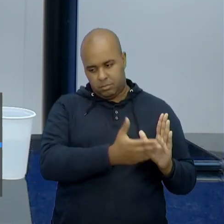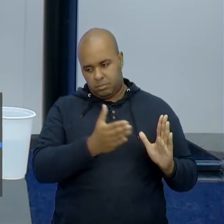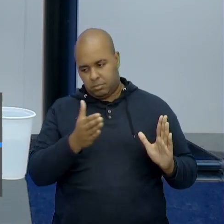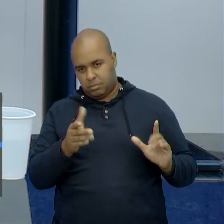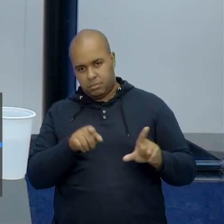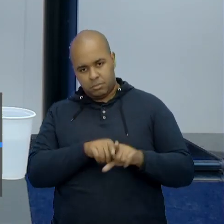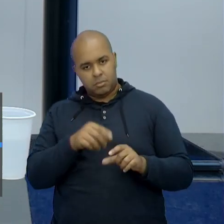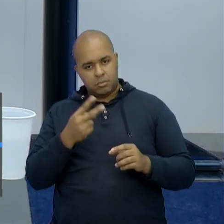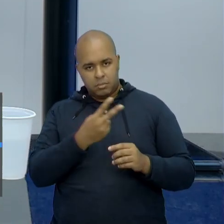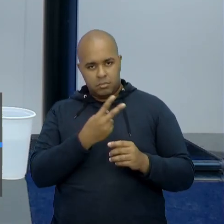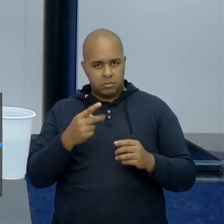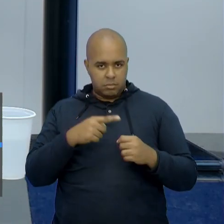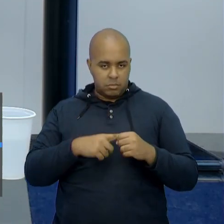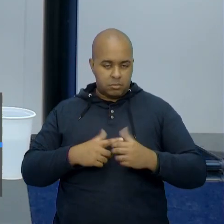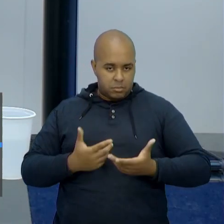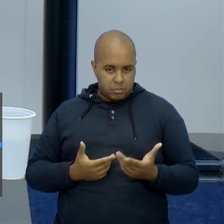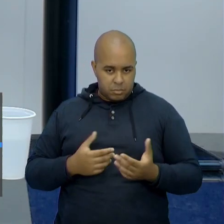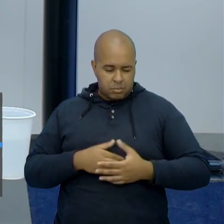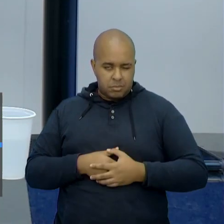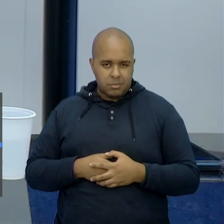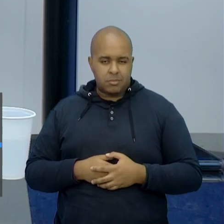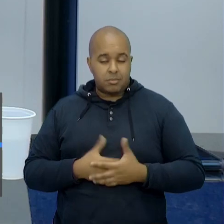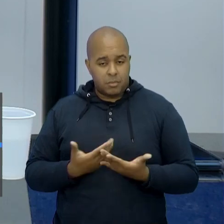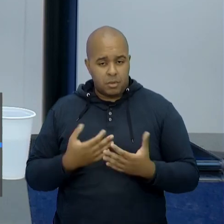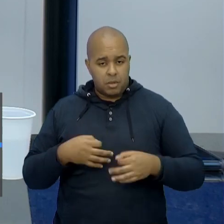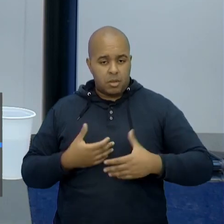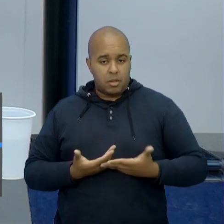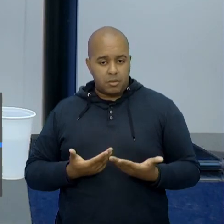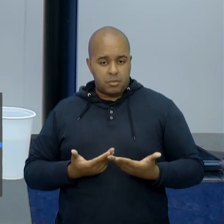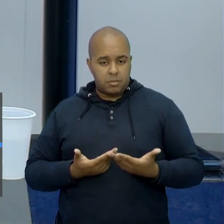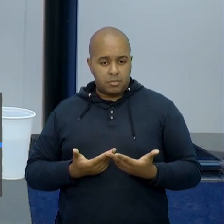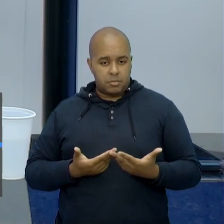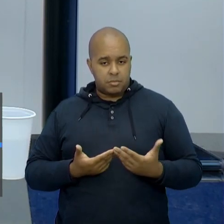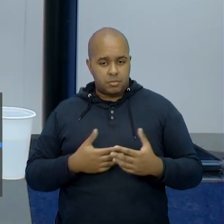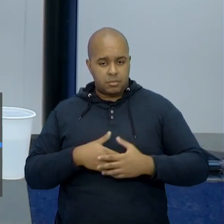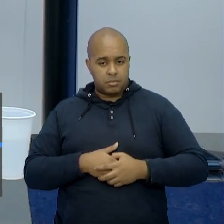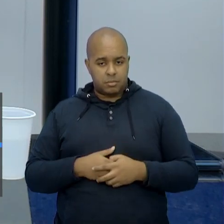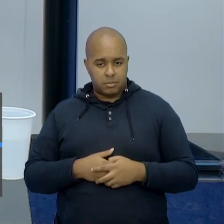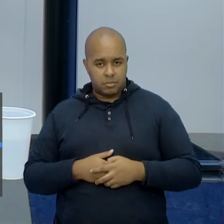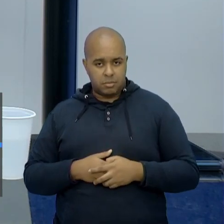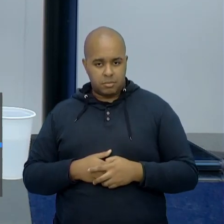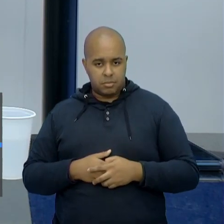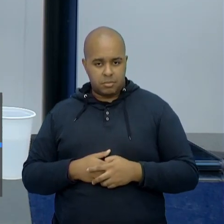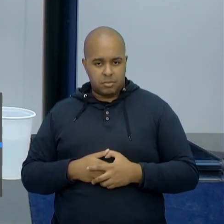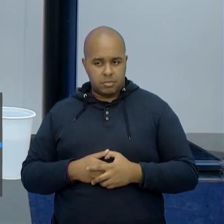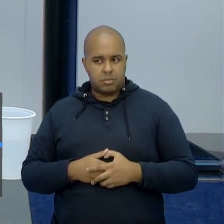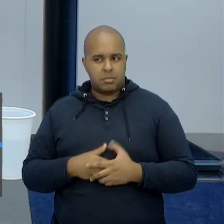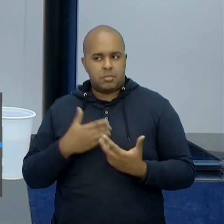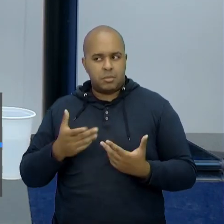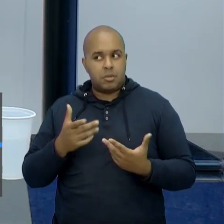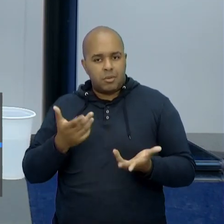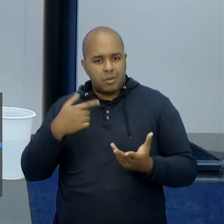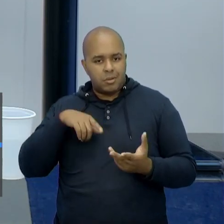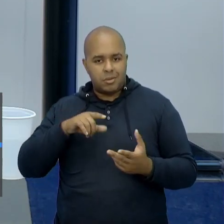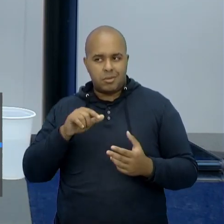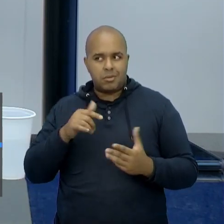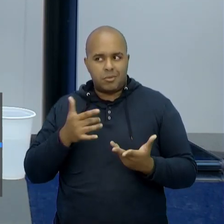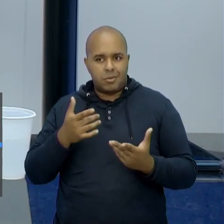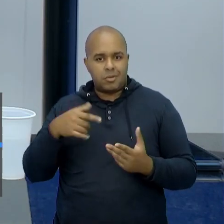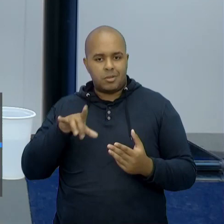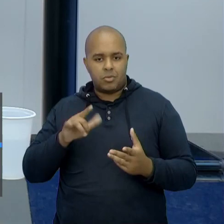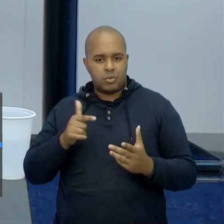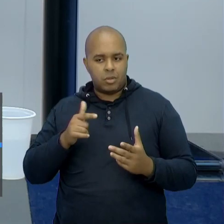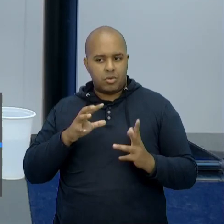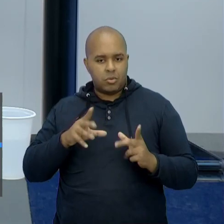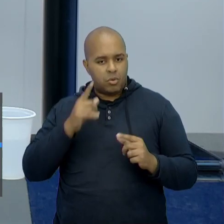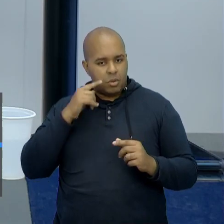dois municípios. Pronto, grilou. Então, enquanto a gente não tiver